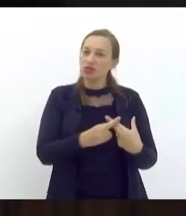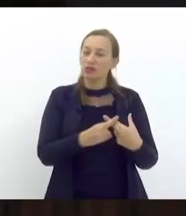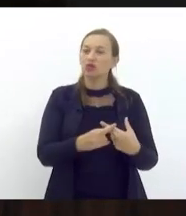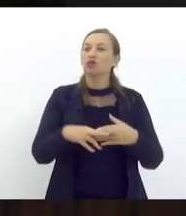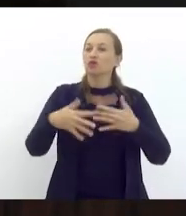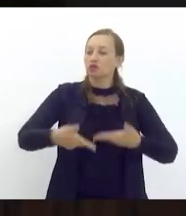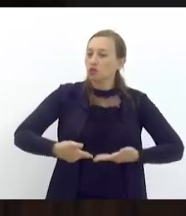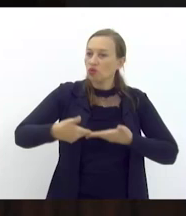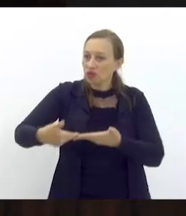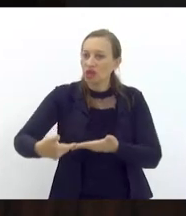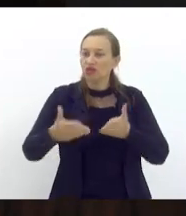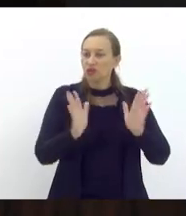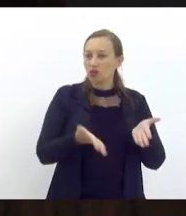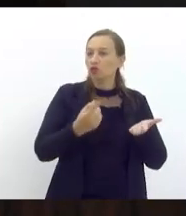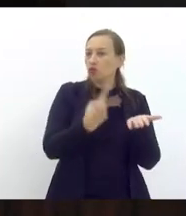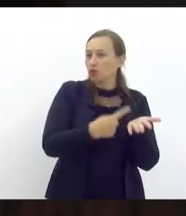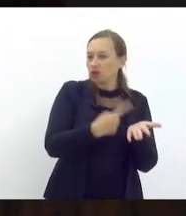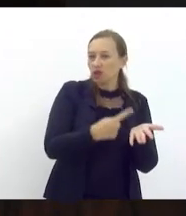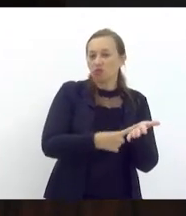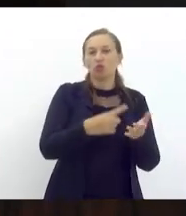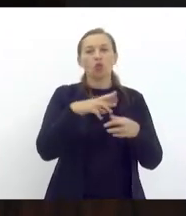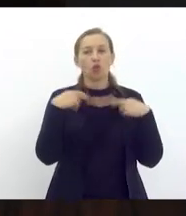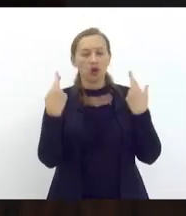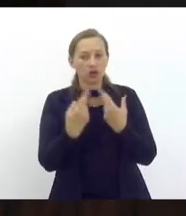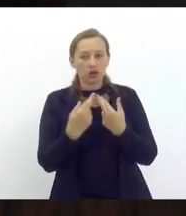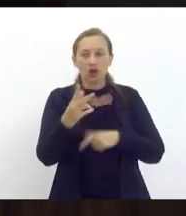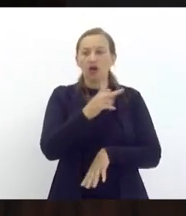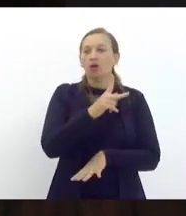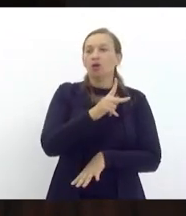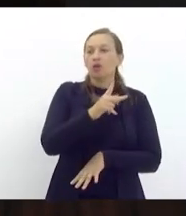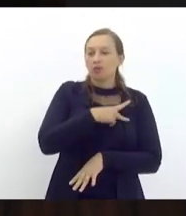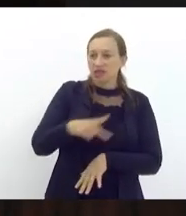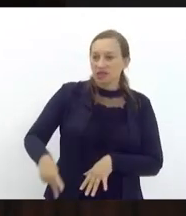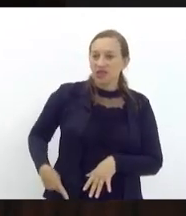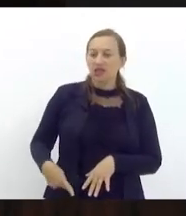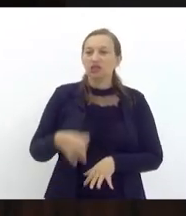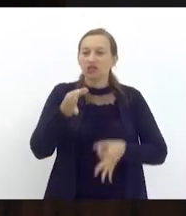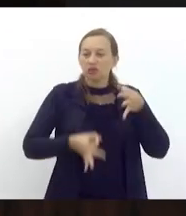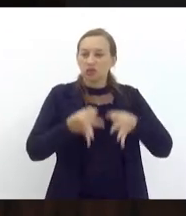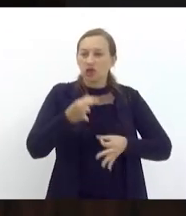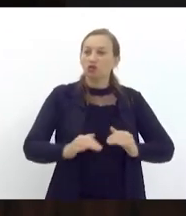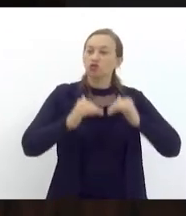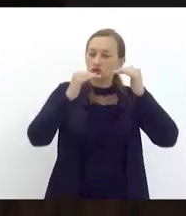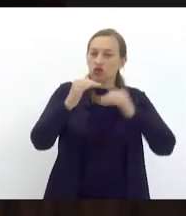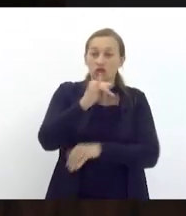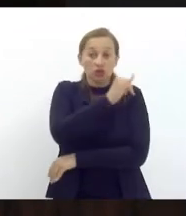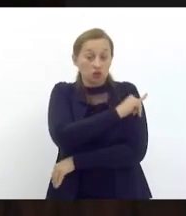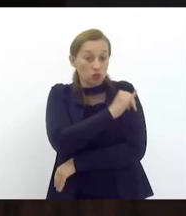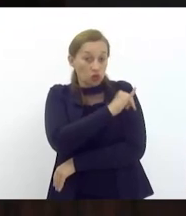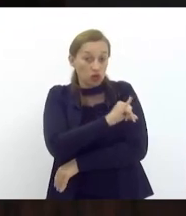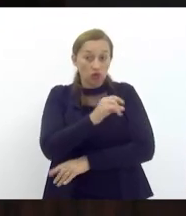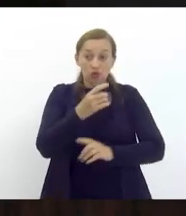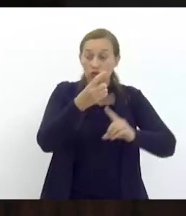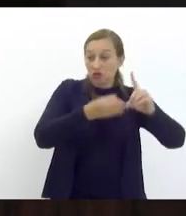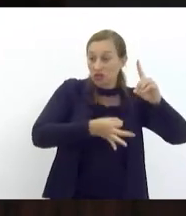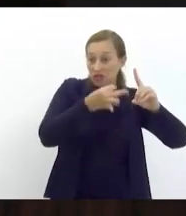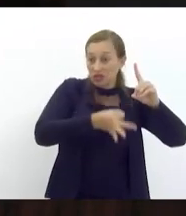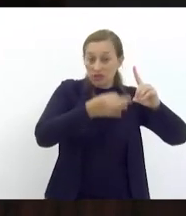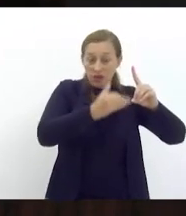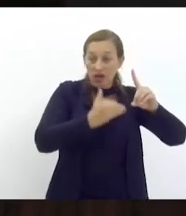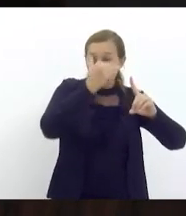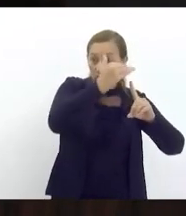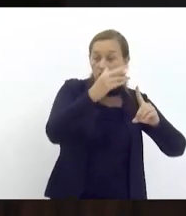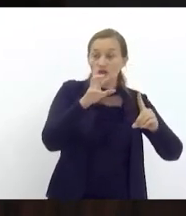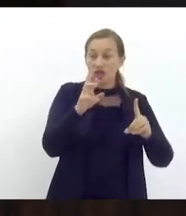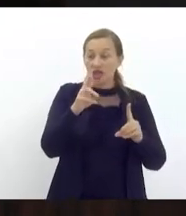convocados hoje combinamos uma reunião presidente do Tribunal de Justiça do Rio Deputado Desembargador Ricardo